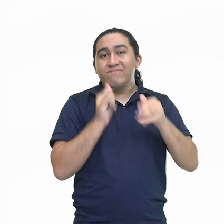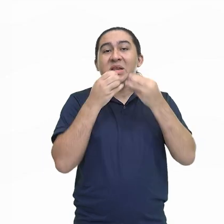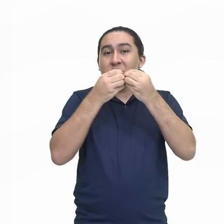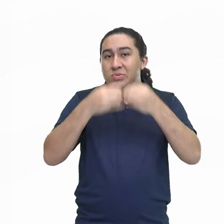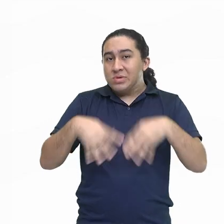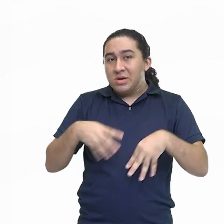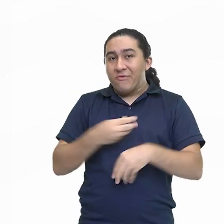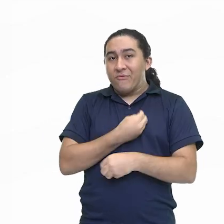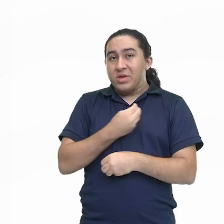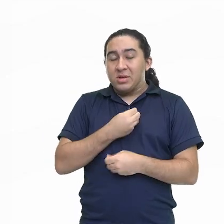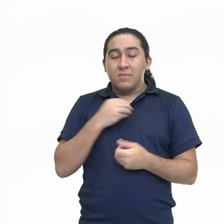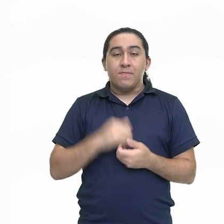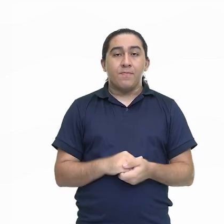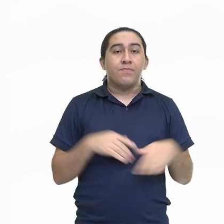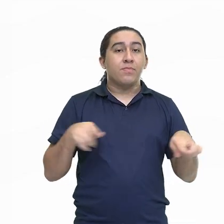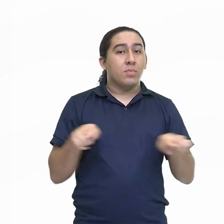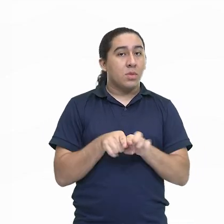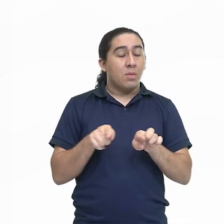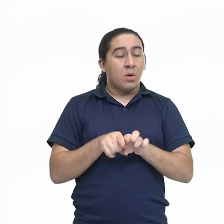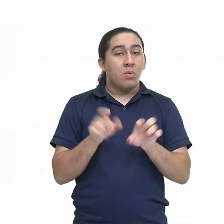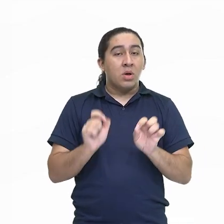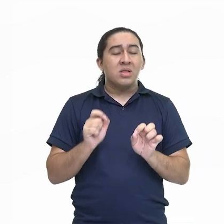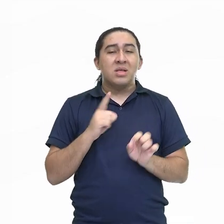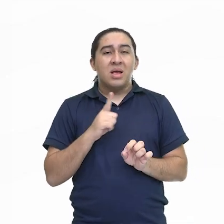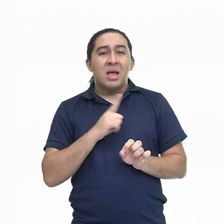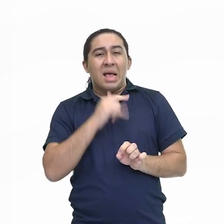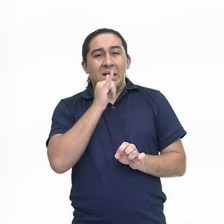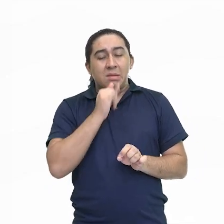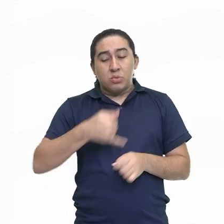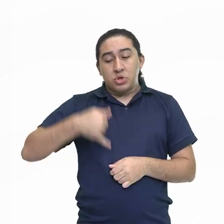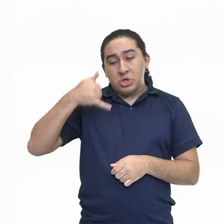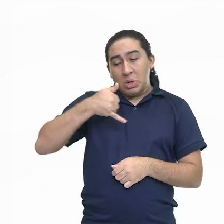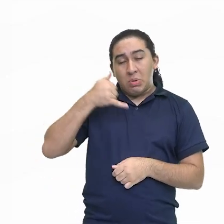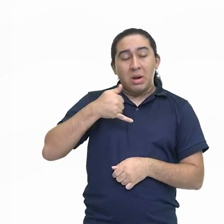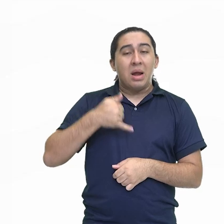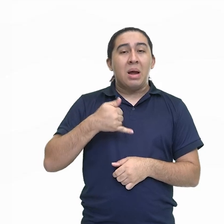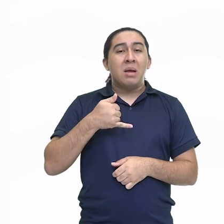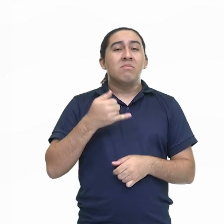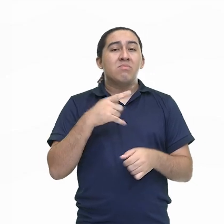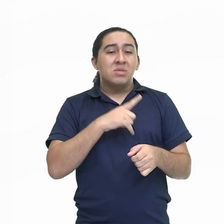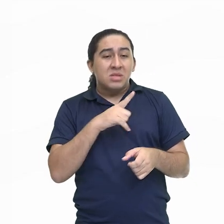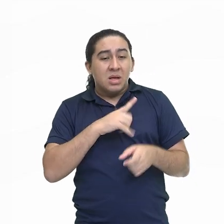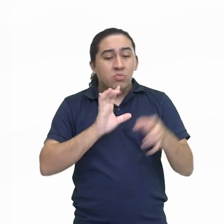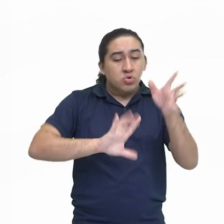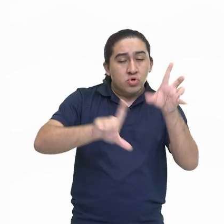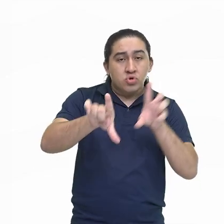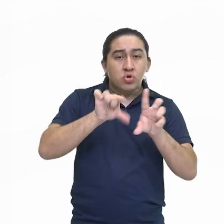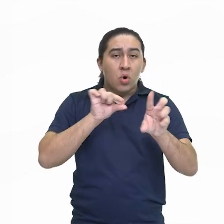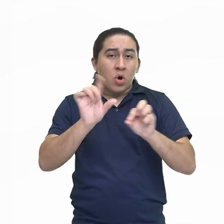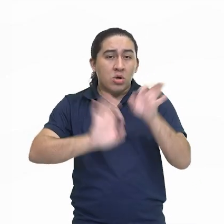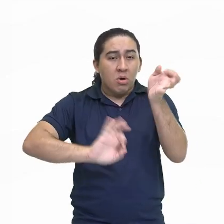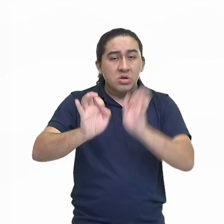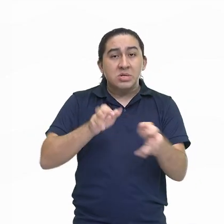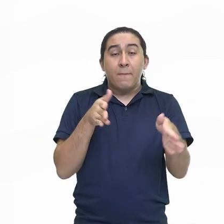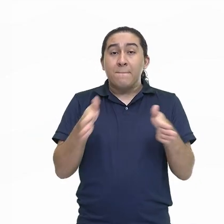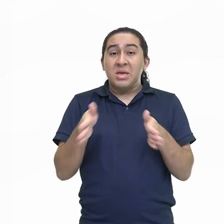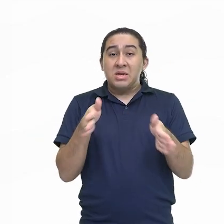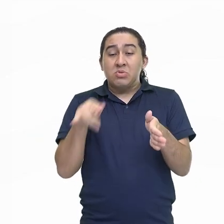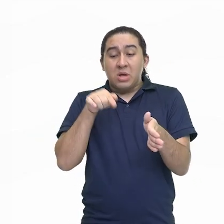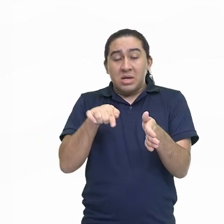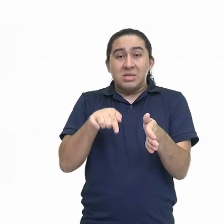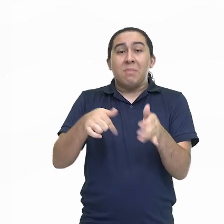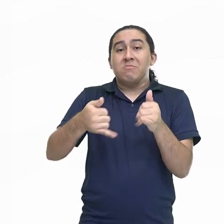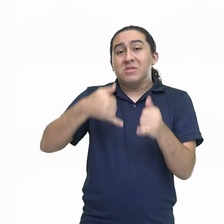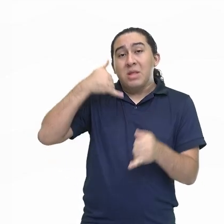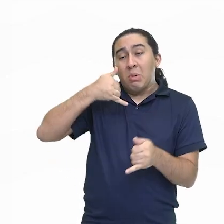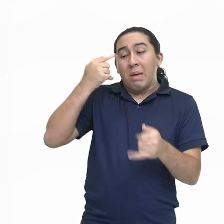faça pausas regulares, tire um momento, vamos dizer, para não utilizar as redes sociais, o celular. Isso é muito